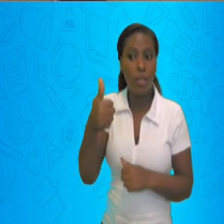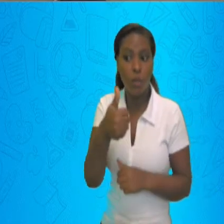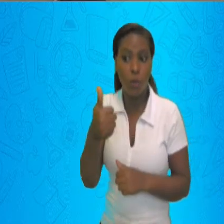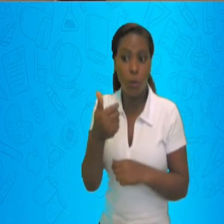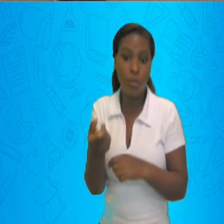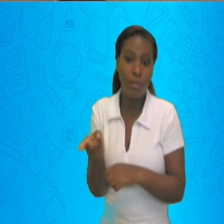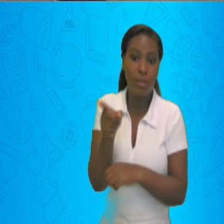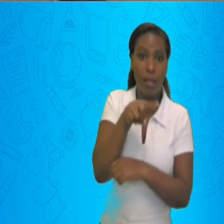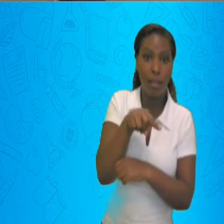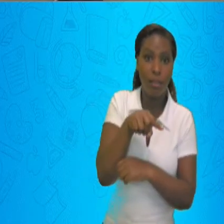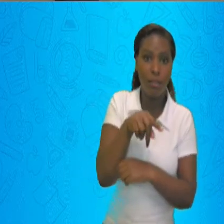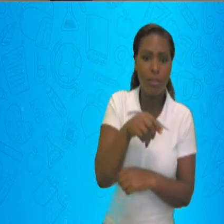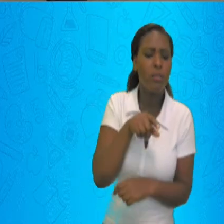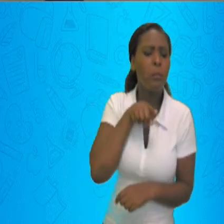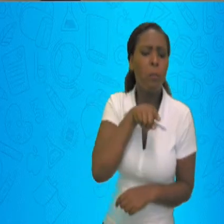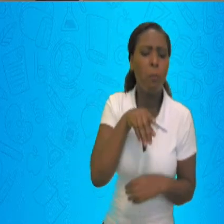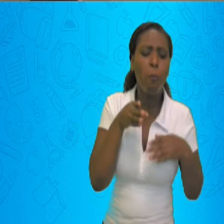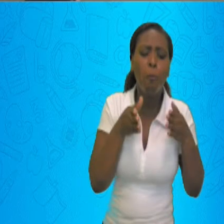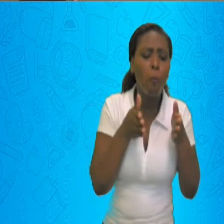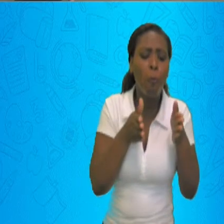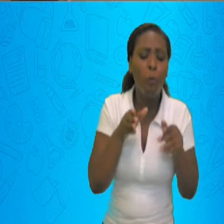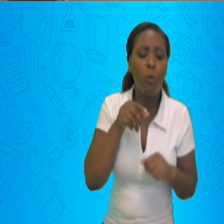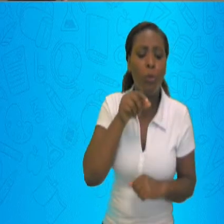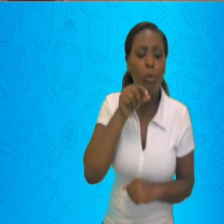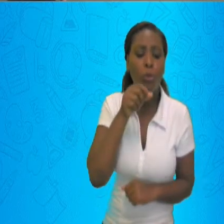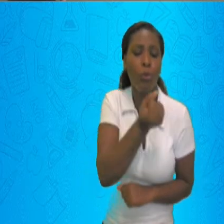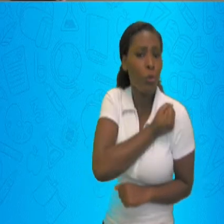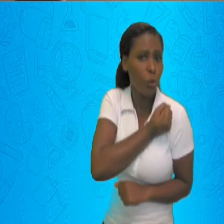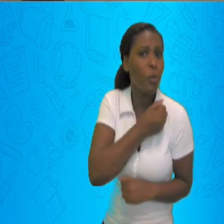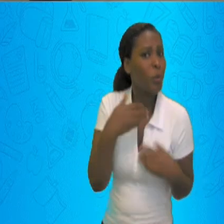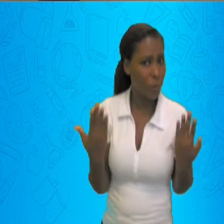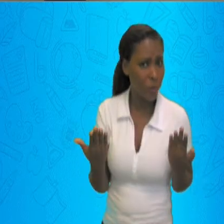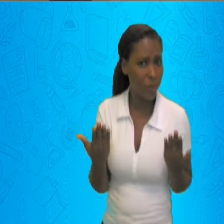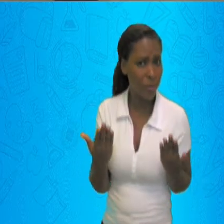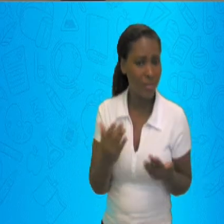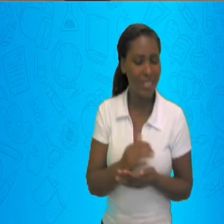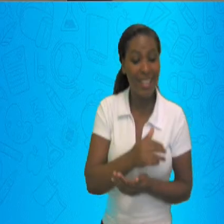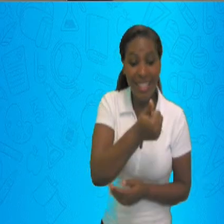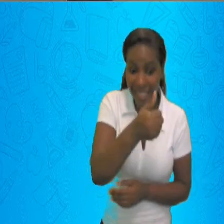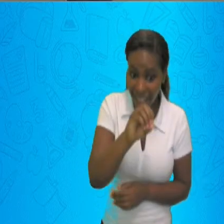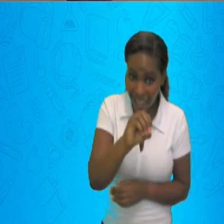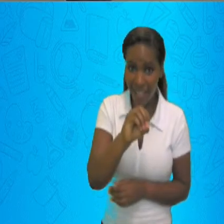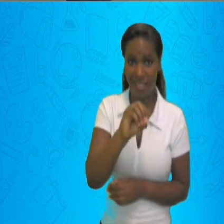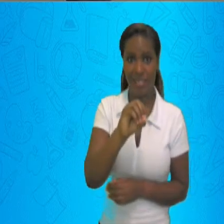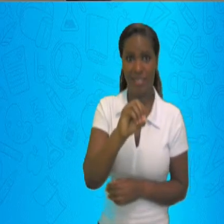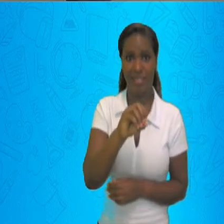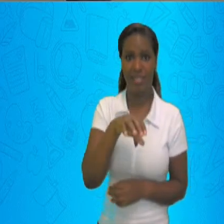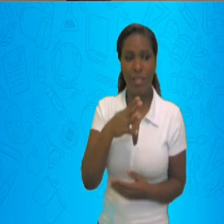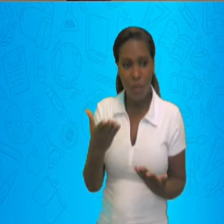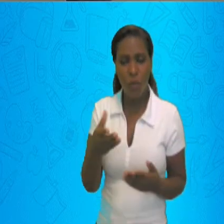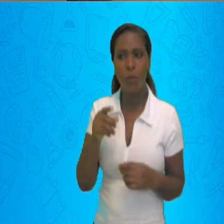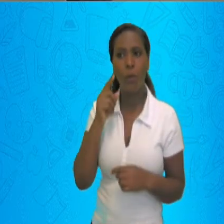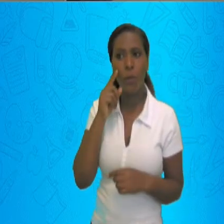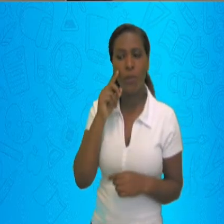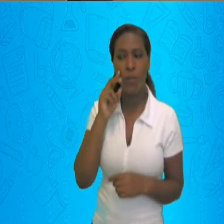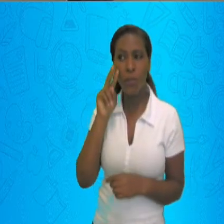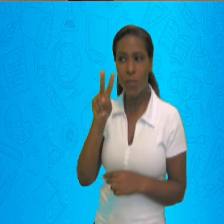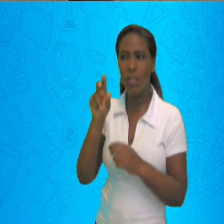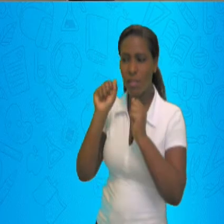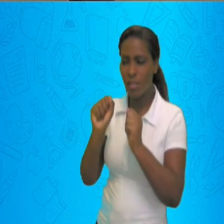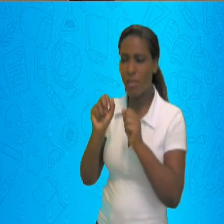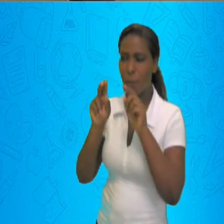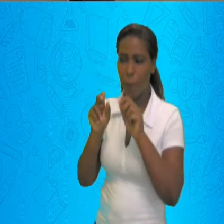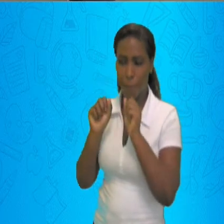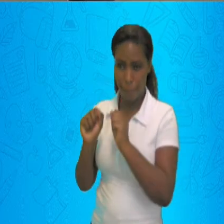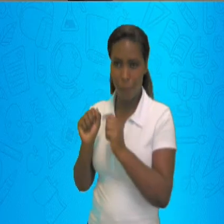Vamos verificar se o 10 pode ser um lado deste triângulo. 10. ele vai ser menor do que